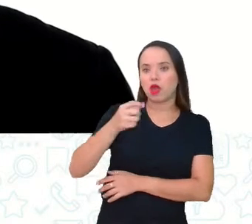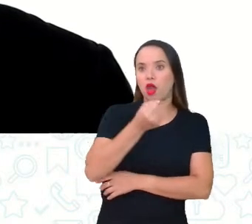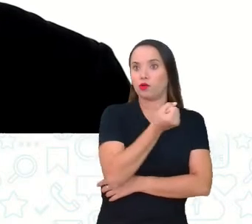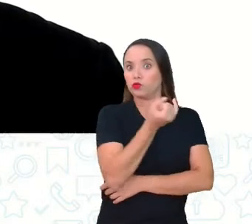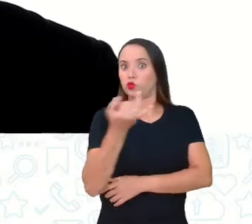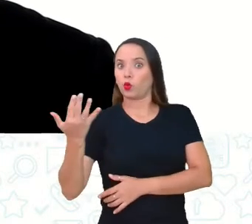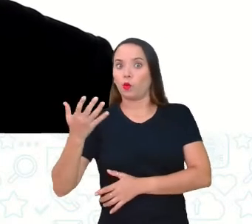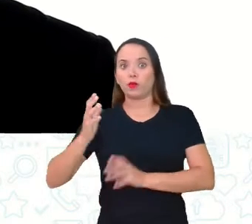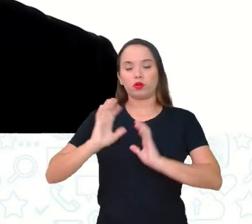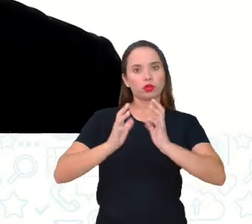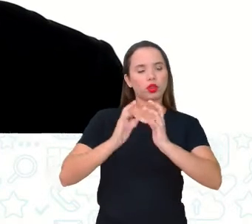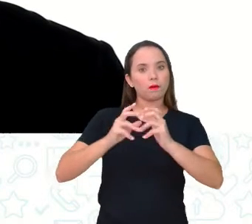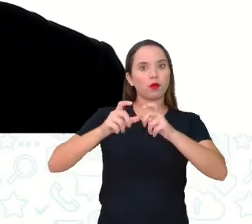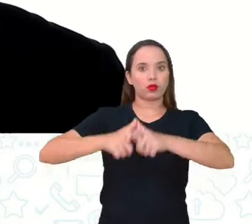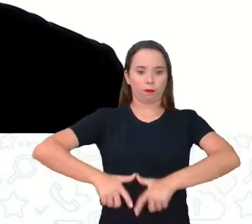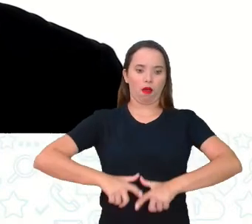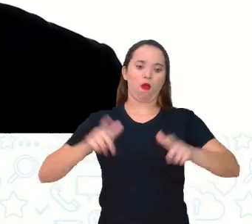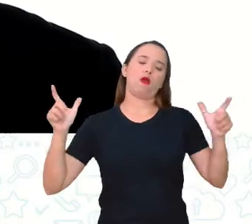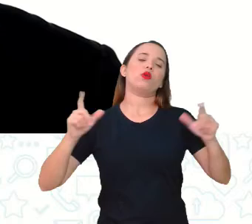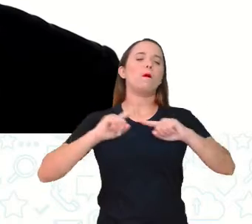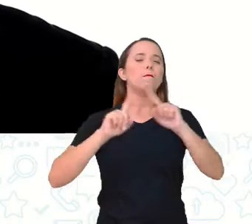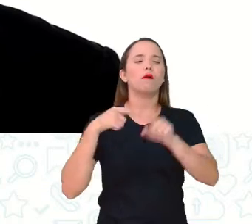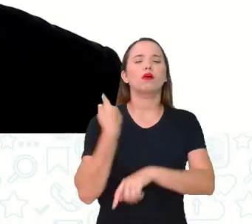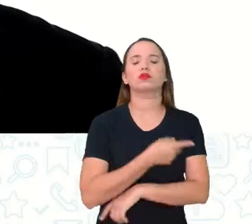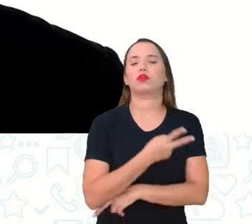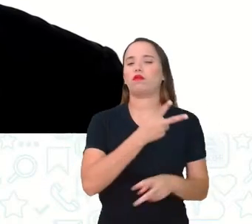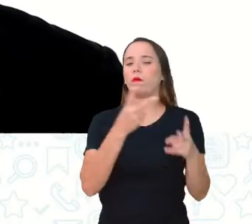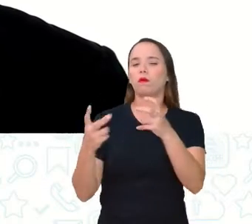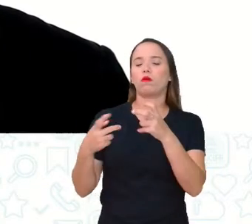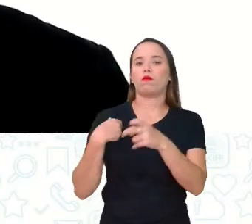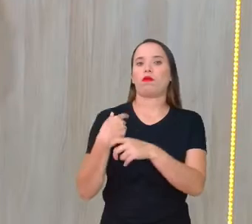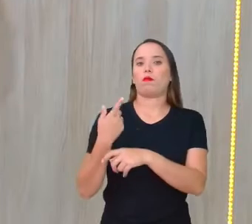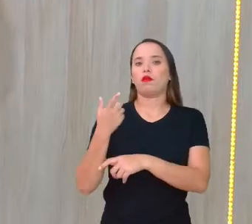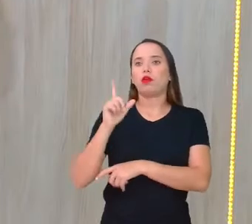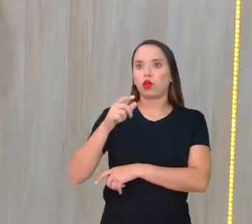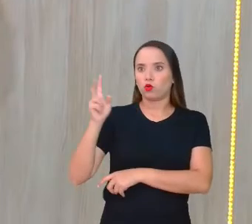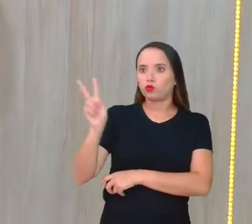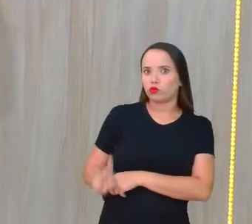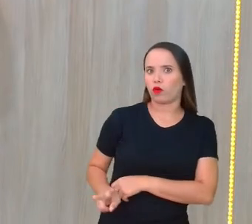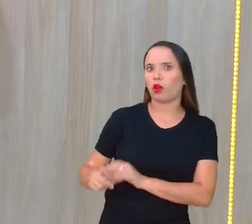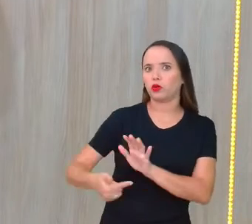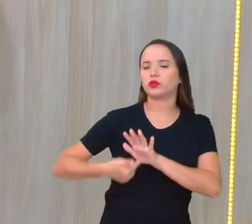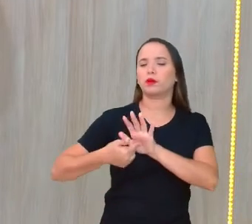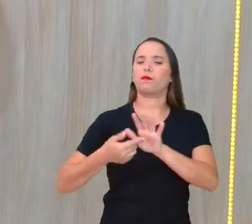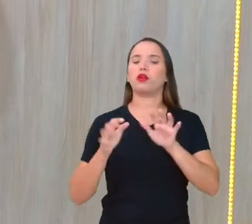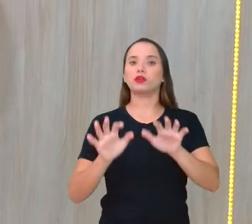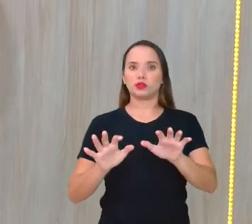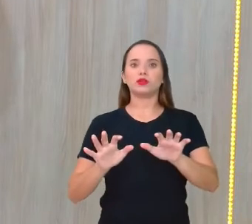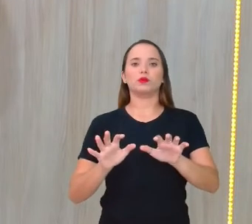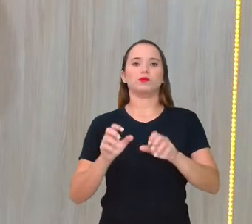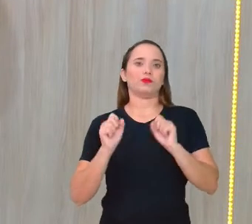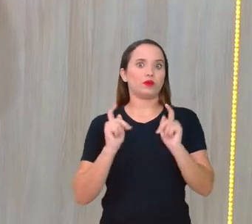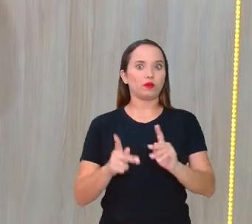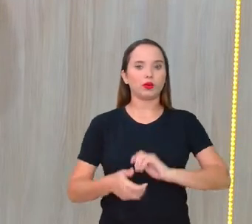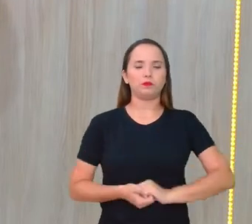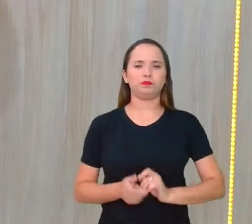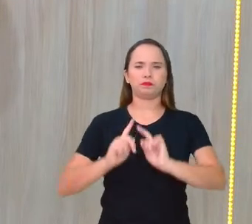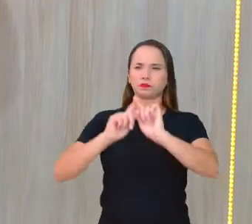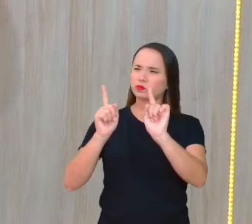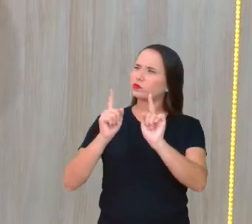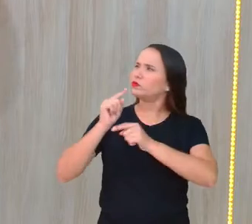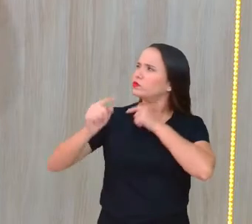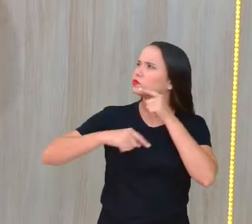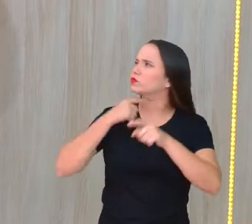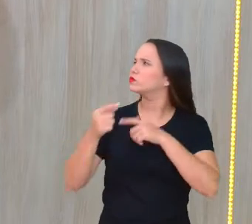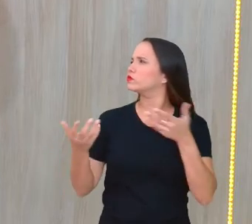pode ter uma noção de que esses valores, eles aparecem a partir dessa lógica aí. Só que a dúvida que surge